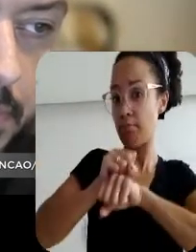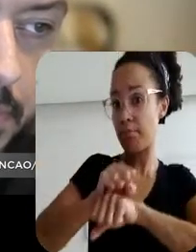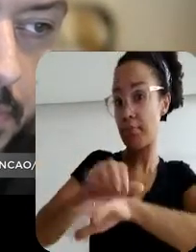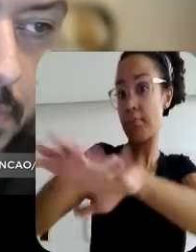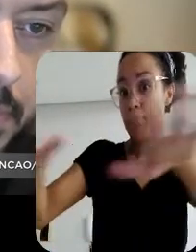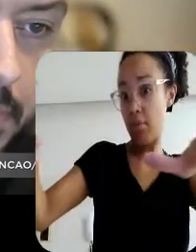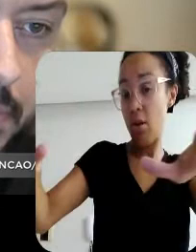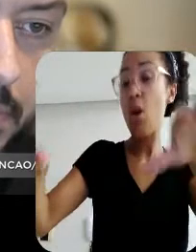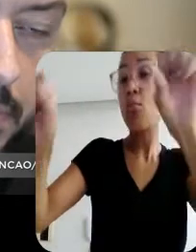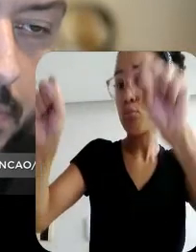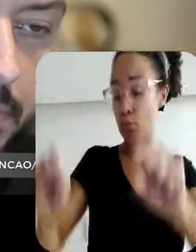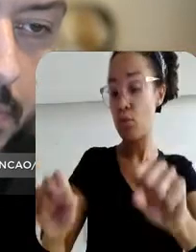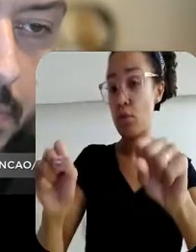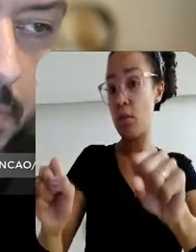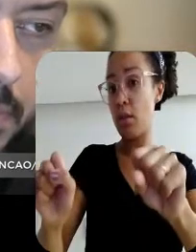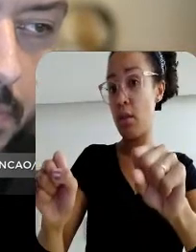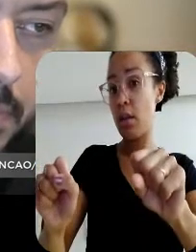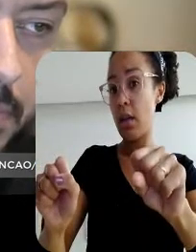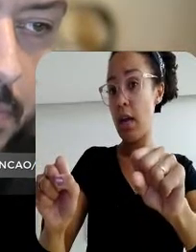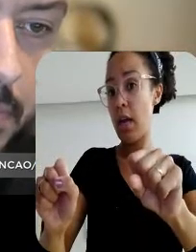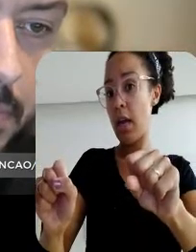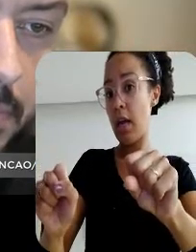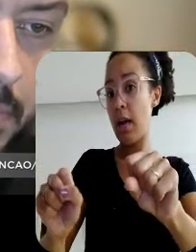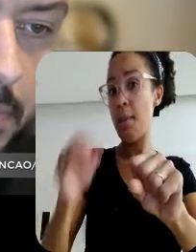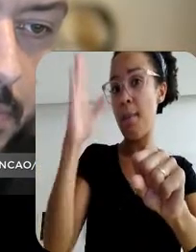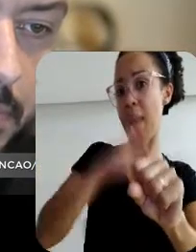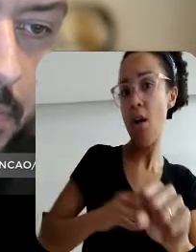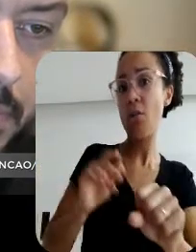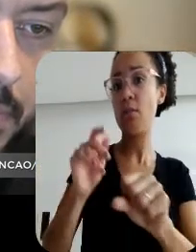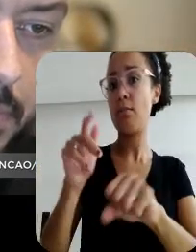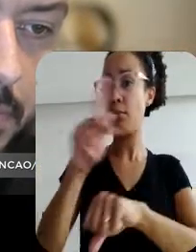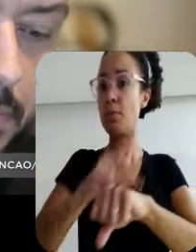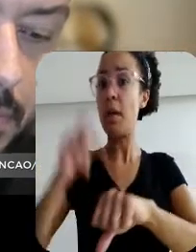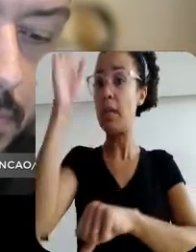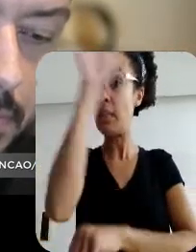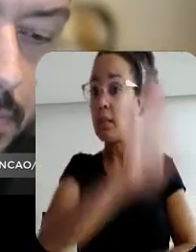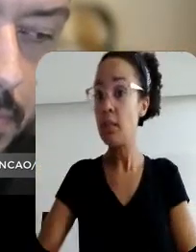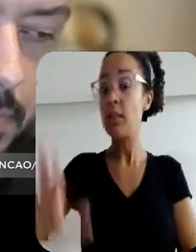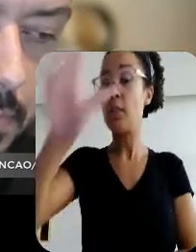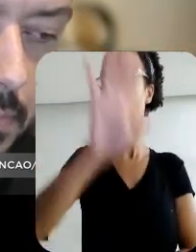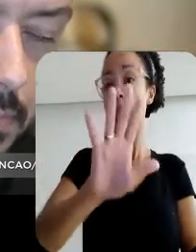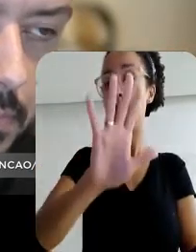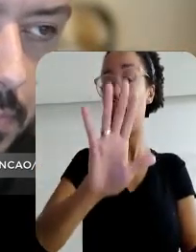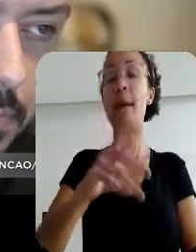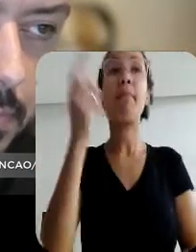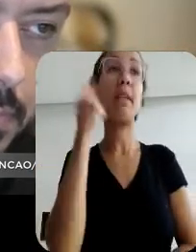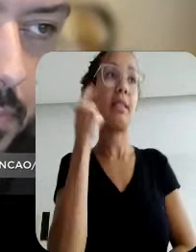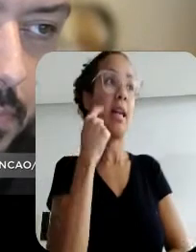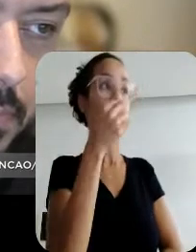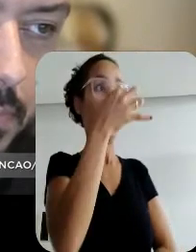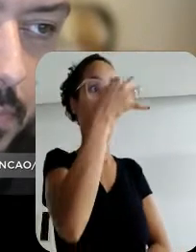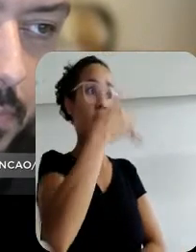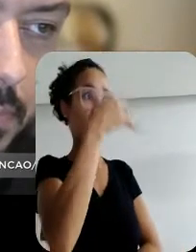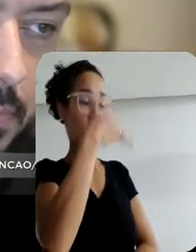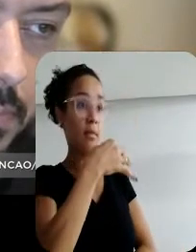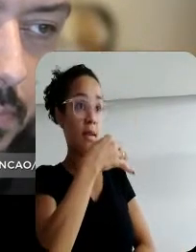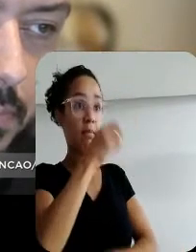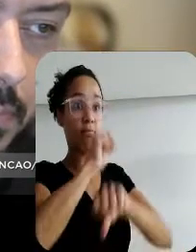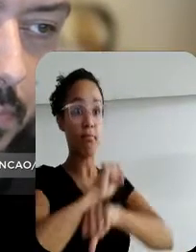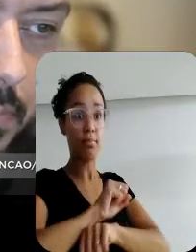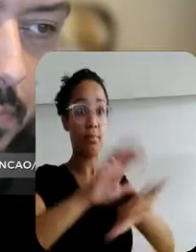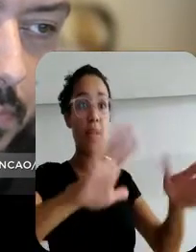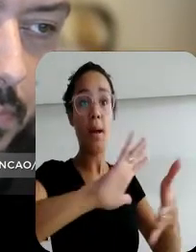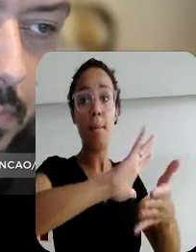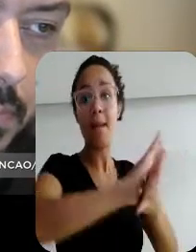que espalha como a gripe e mata coisa de 10% dos infectados, acabou a infraestrutura. É, isso que é um problema. Você não precisa estar num